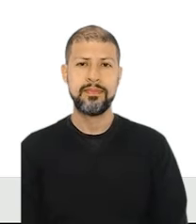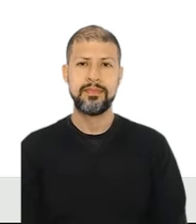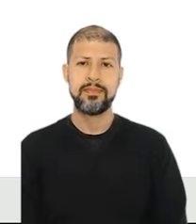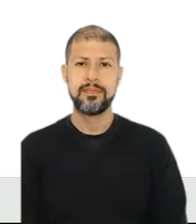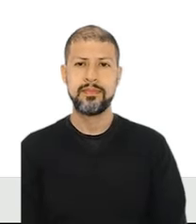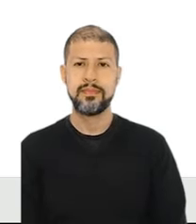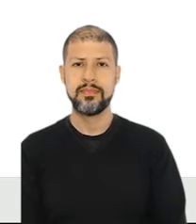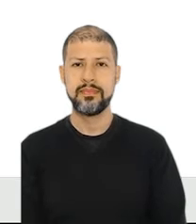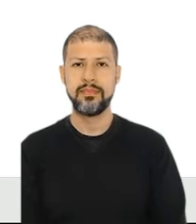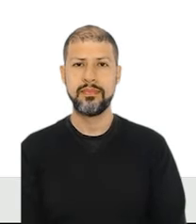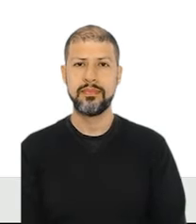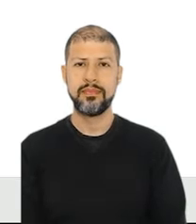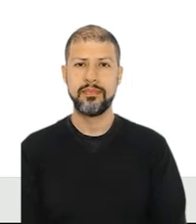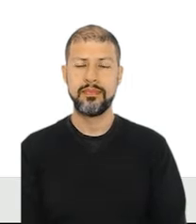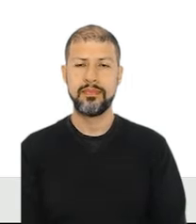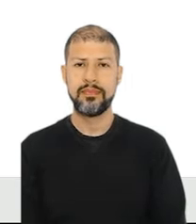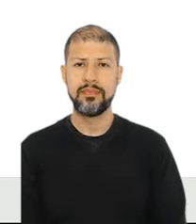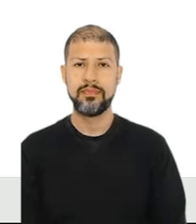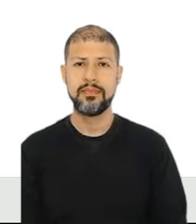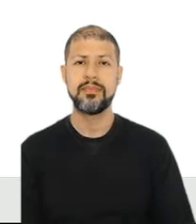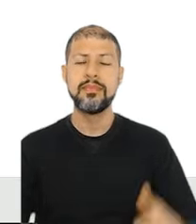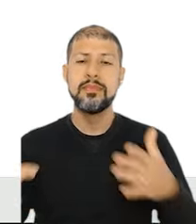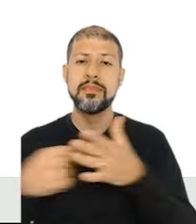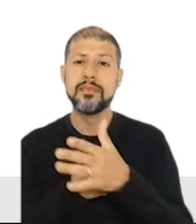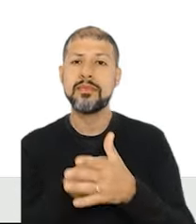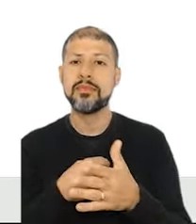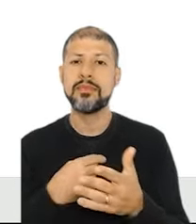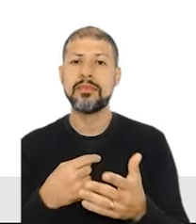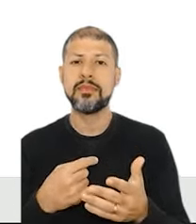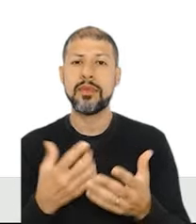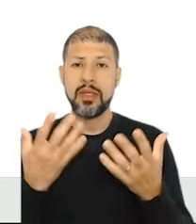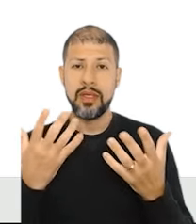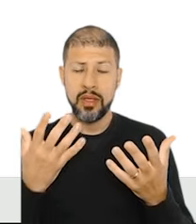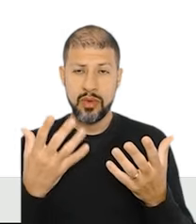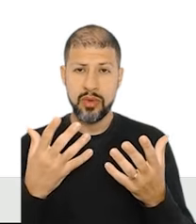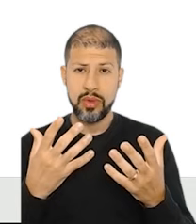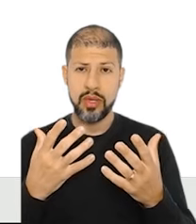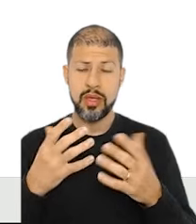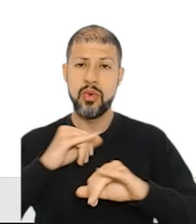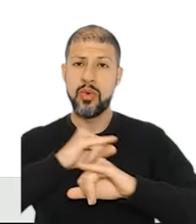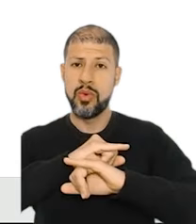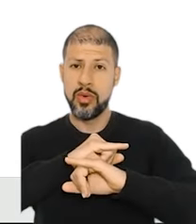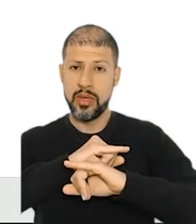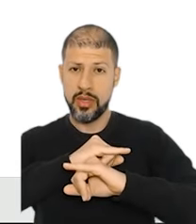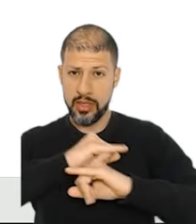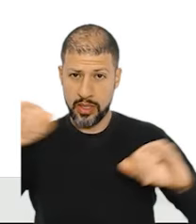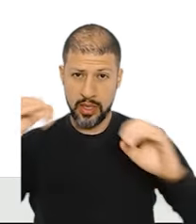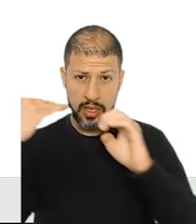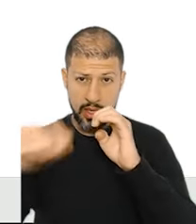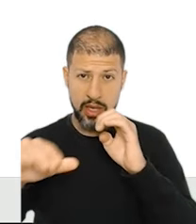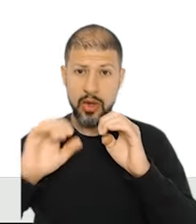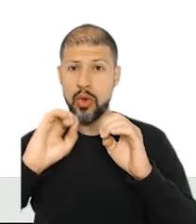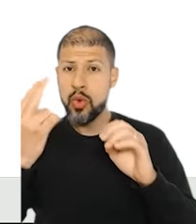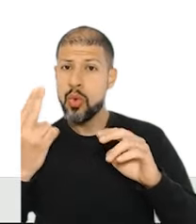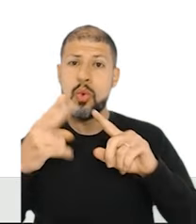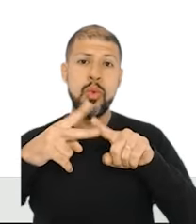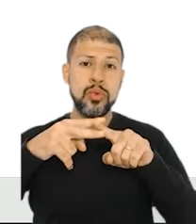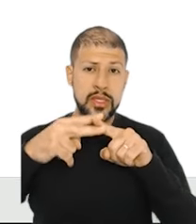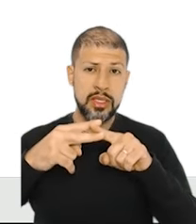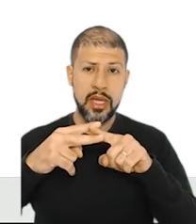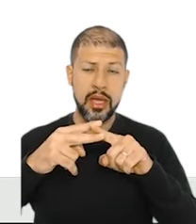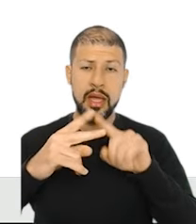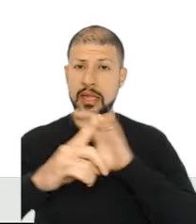acontecer ele vai perguntar se eu quero declarar ou retificar essa declaração já foi feita